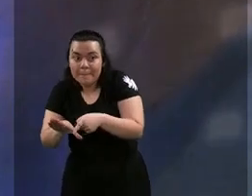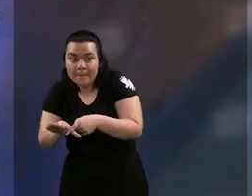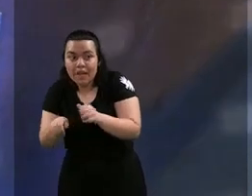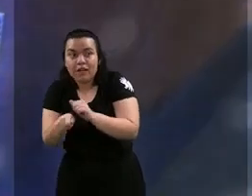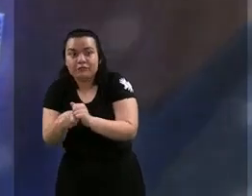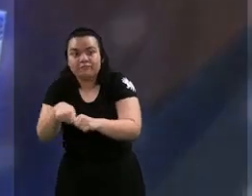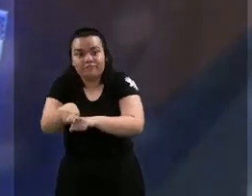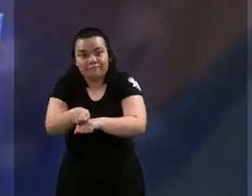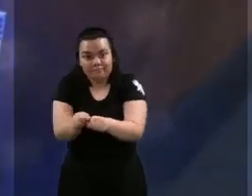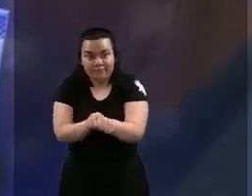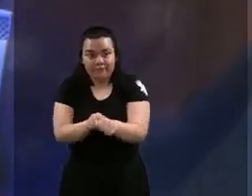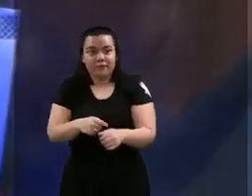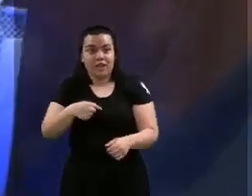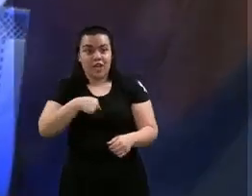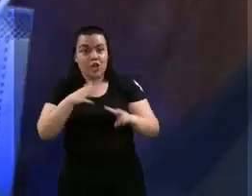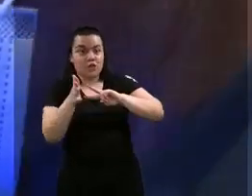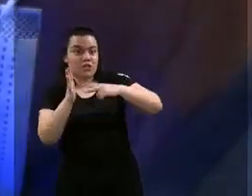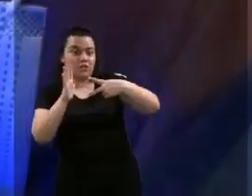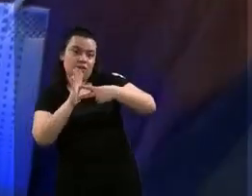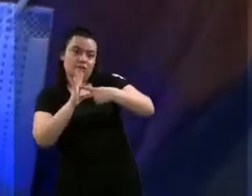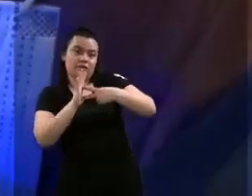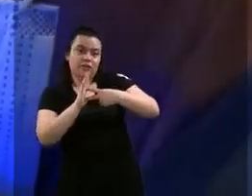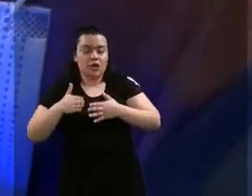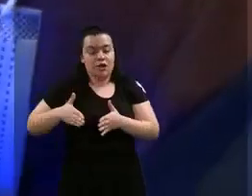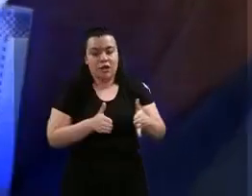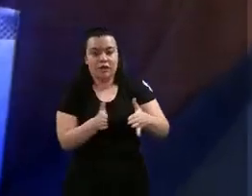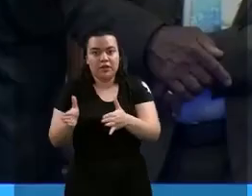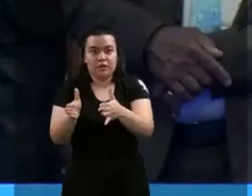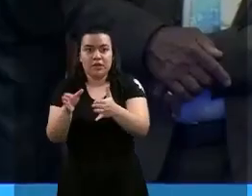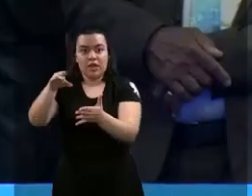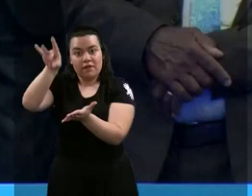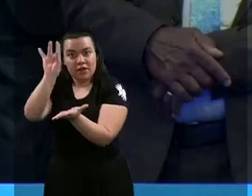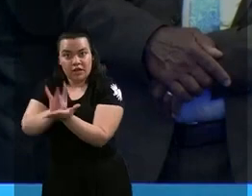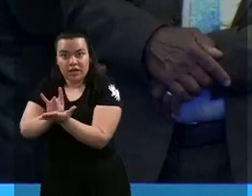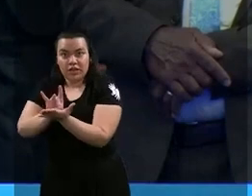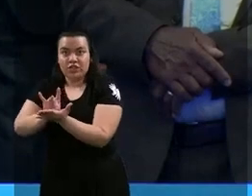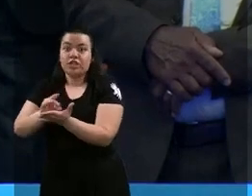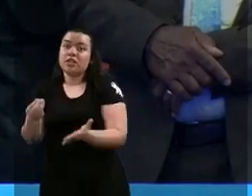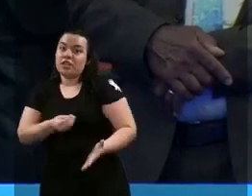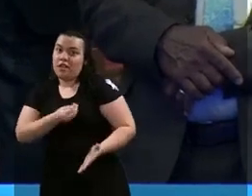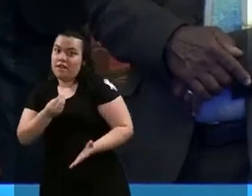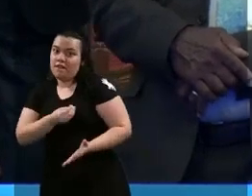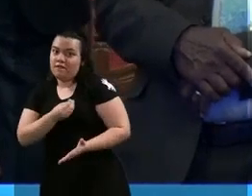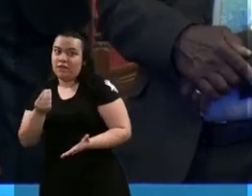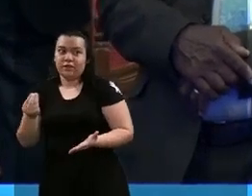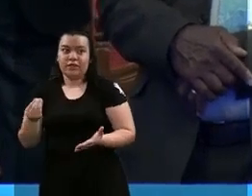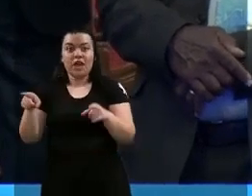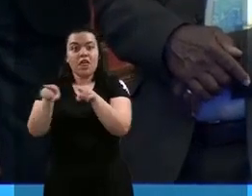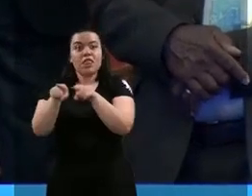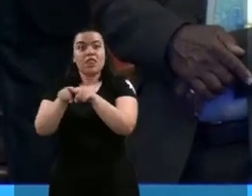e a vida. Em João capítulo 15, eu sou a videira verdadeira. Em João capítulo